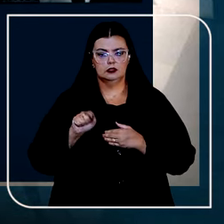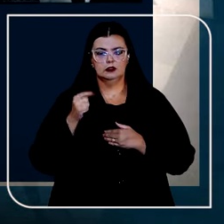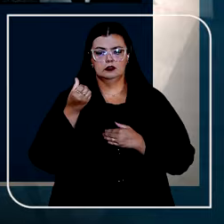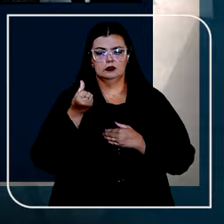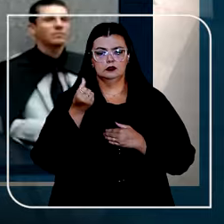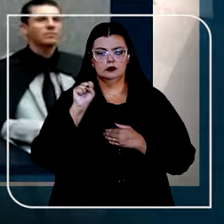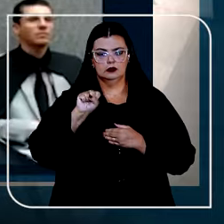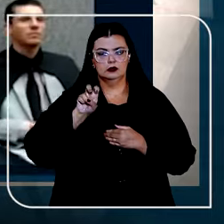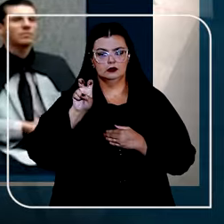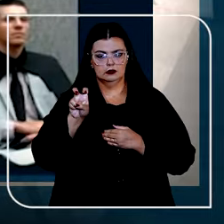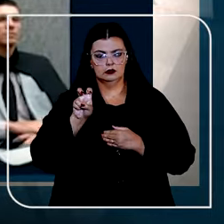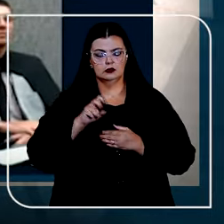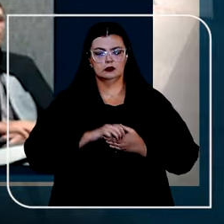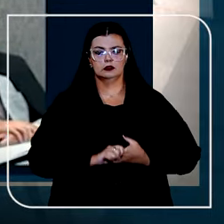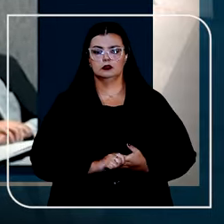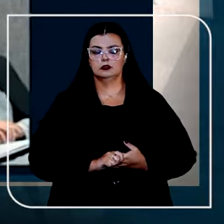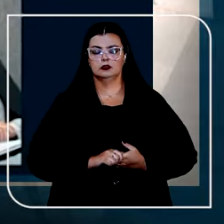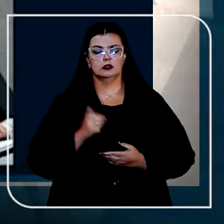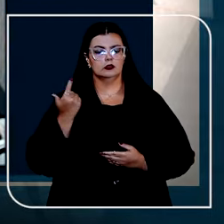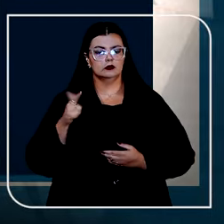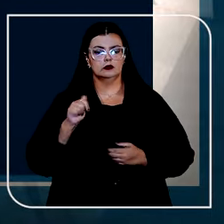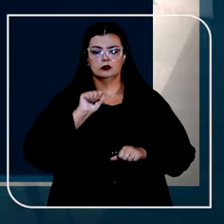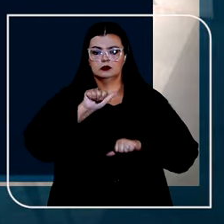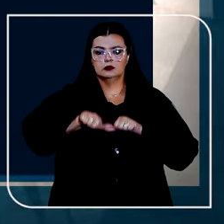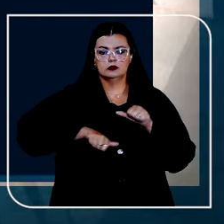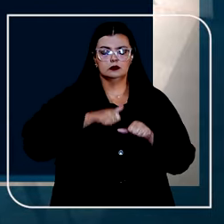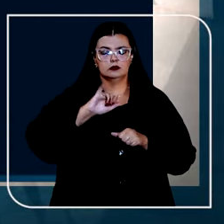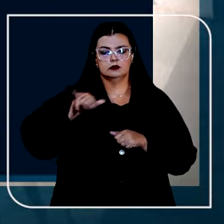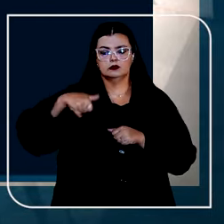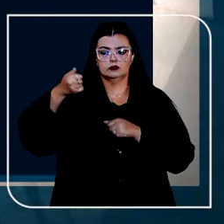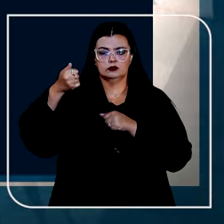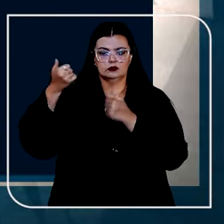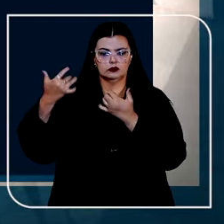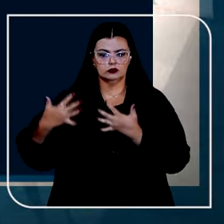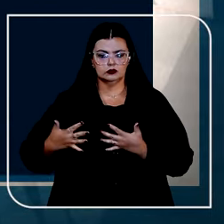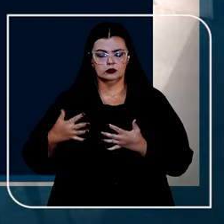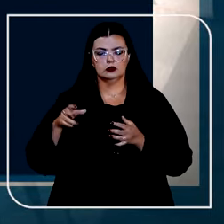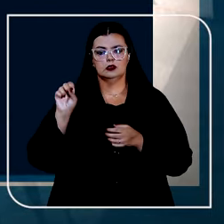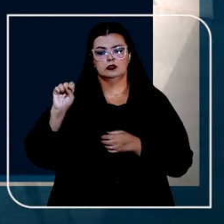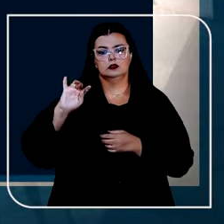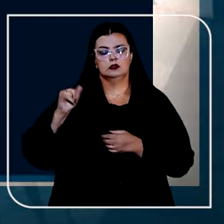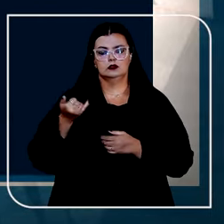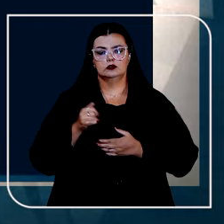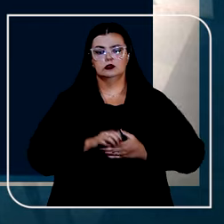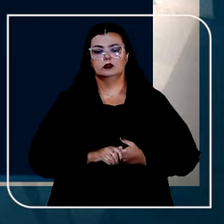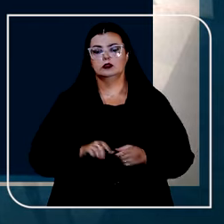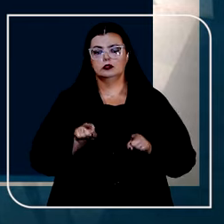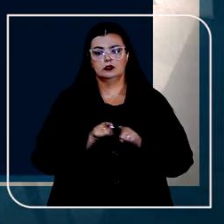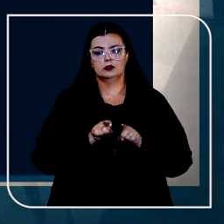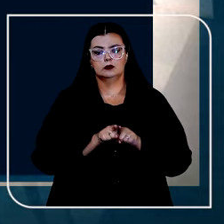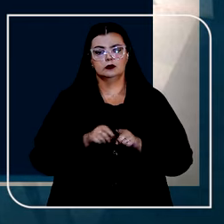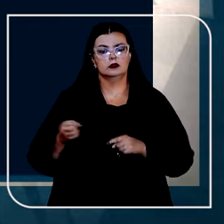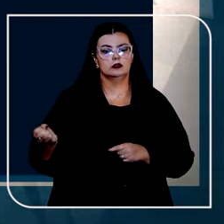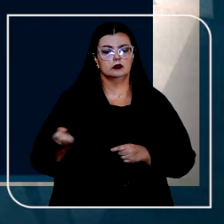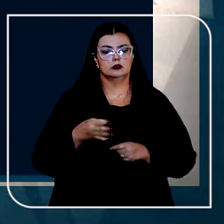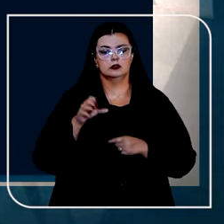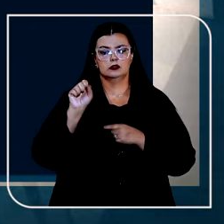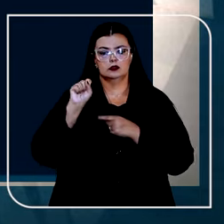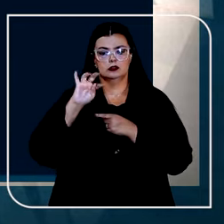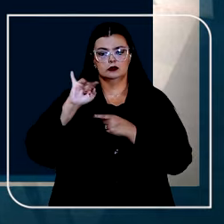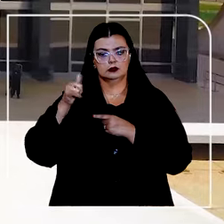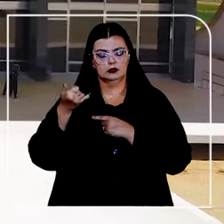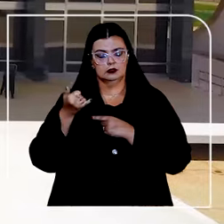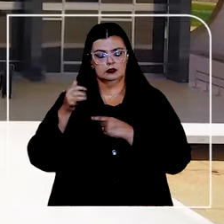647.885 não altera nem a jurisprudência do STJ nem as posições recentes do próprio